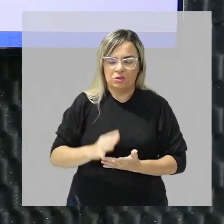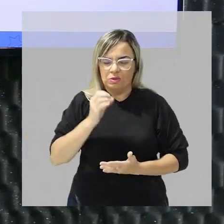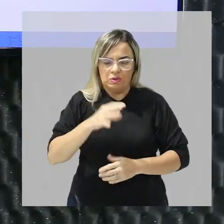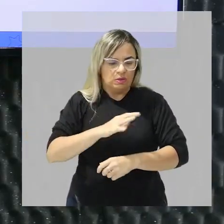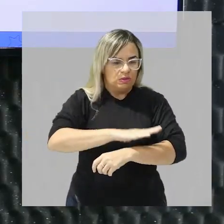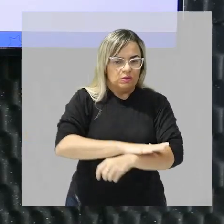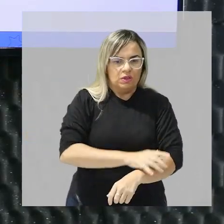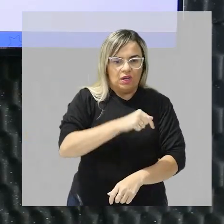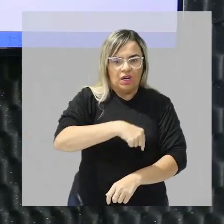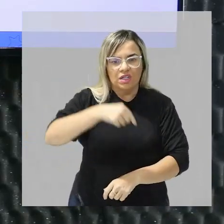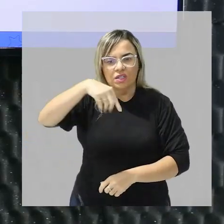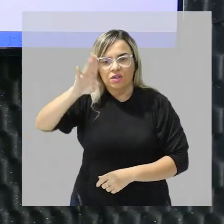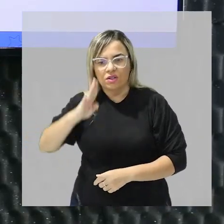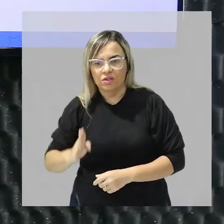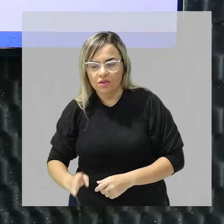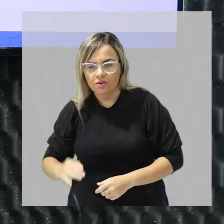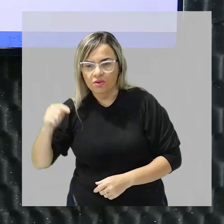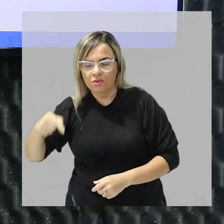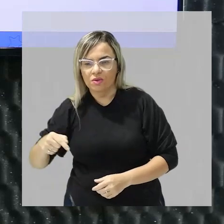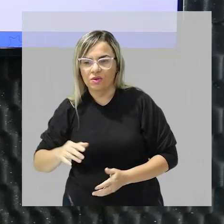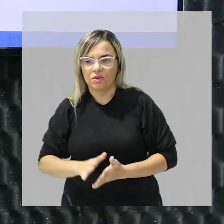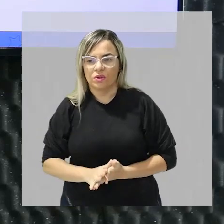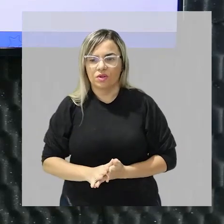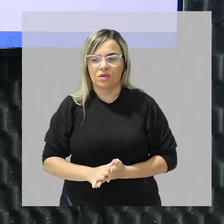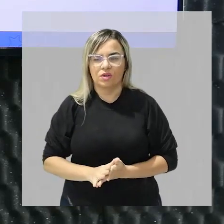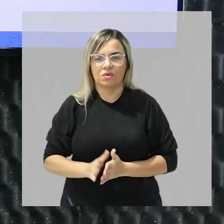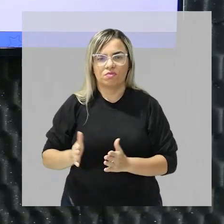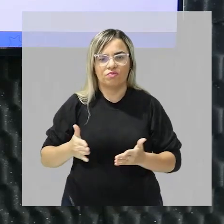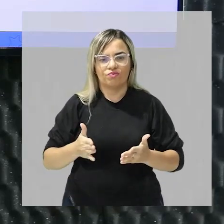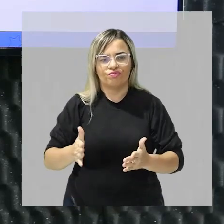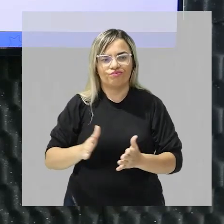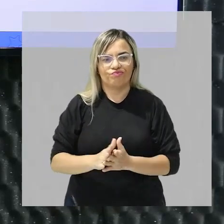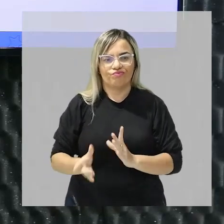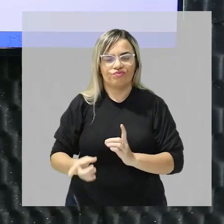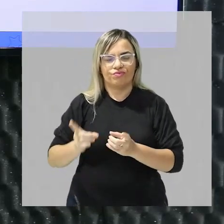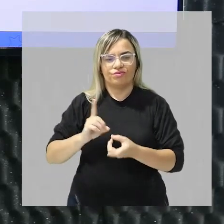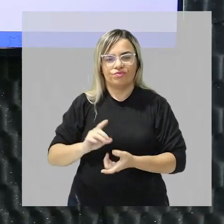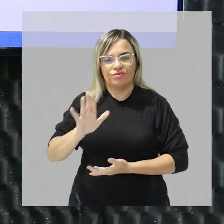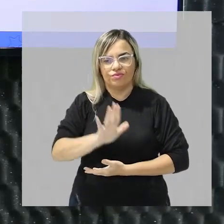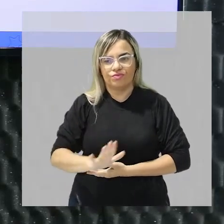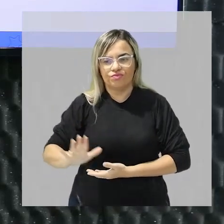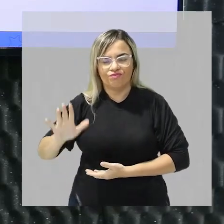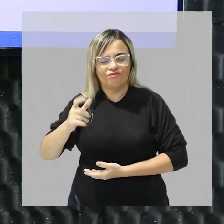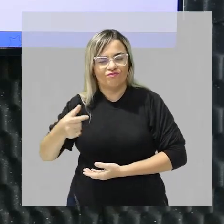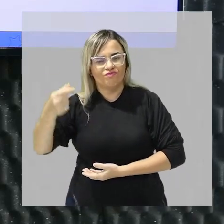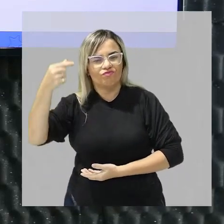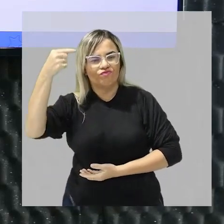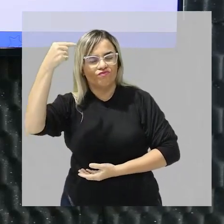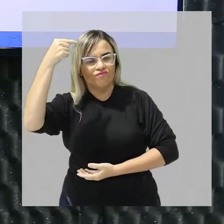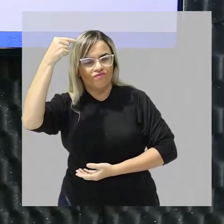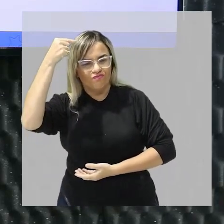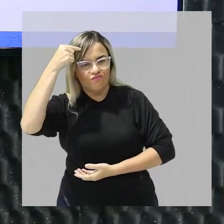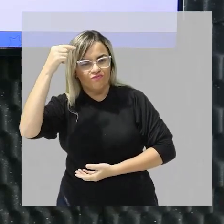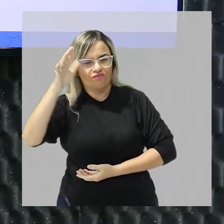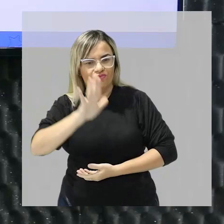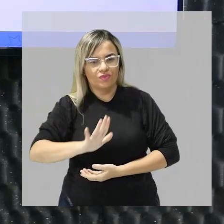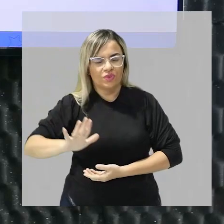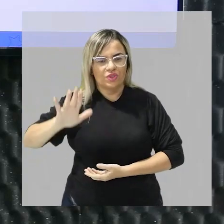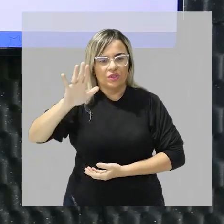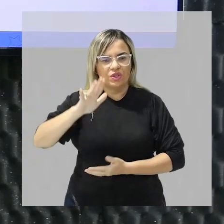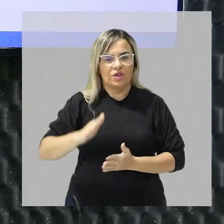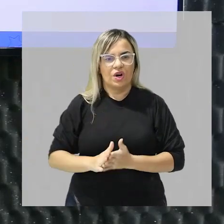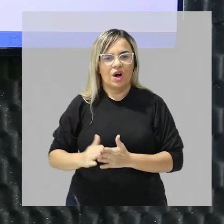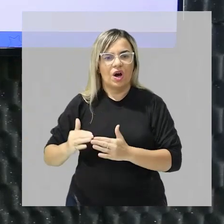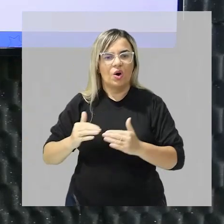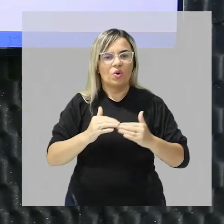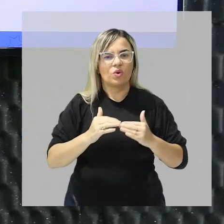racismo no Brasil tomou um rumo contrário ao imaginário nacional e ao consenso